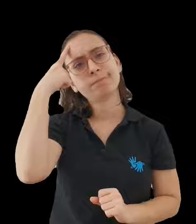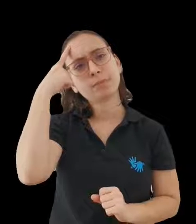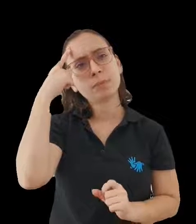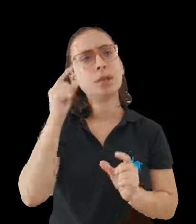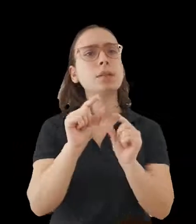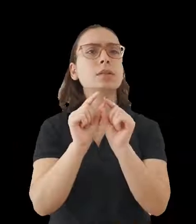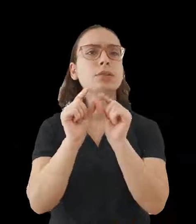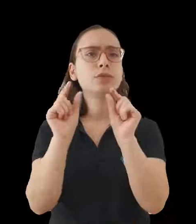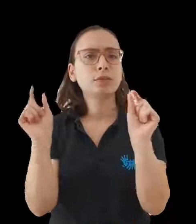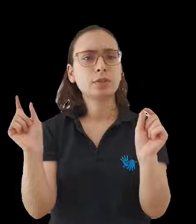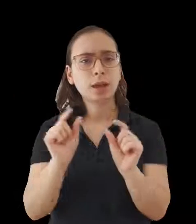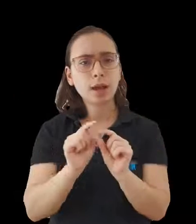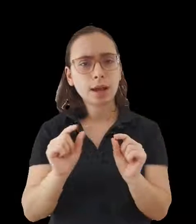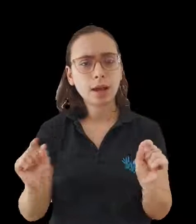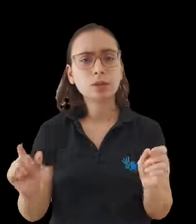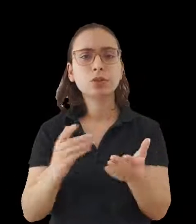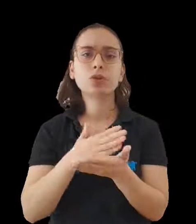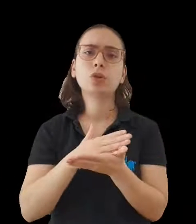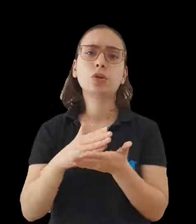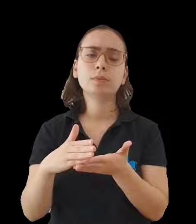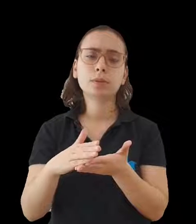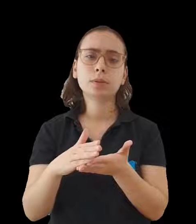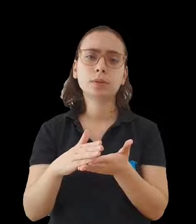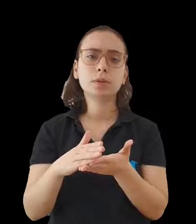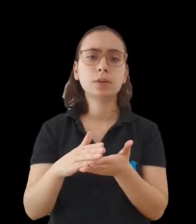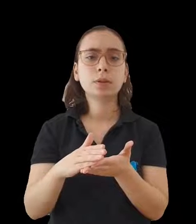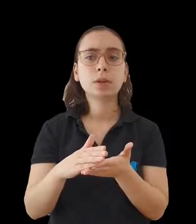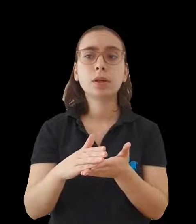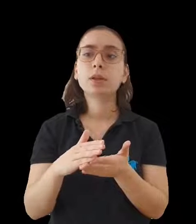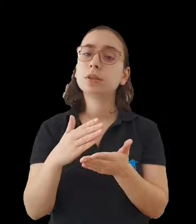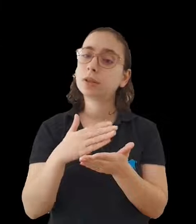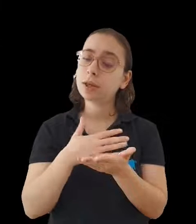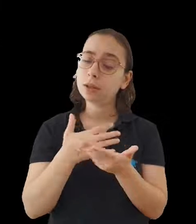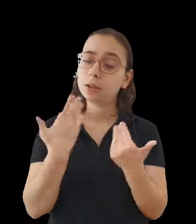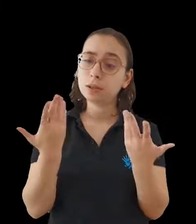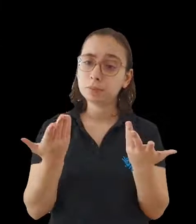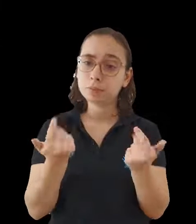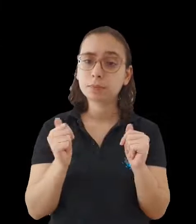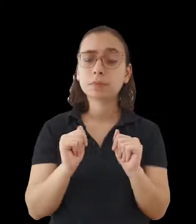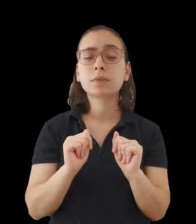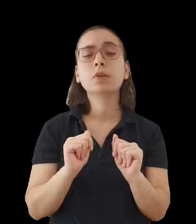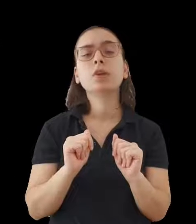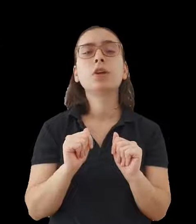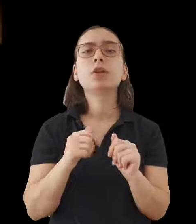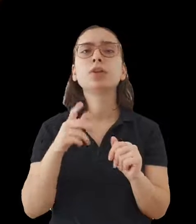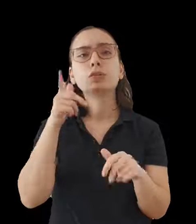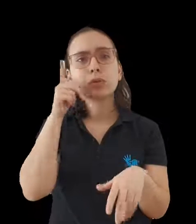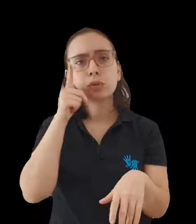frases iniciais. E a partir disso, vocês vão conseguir